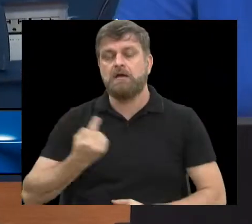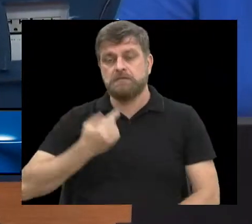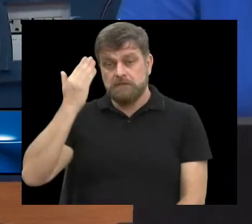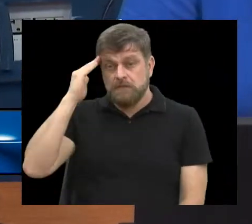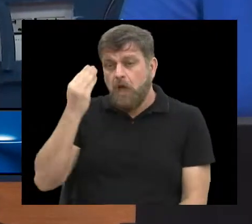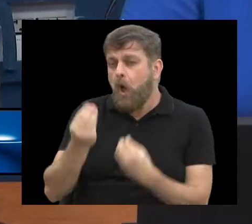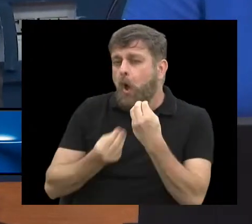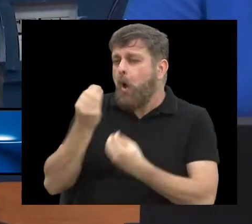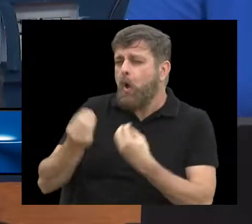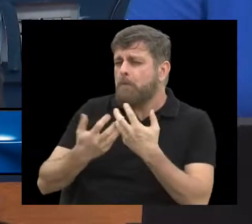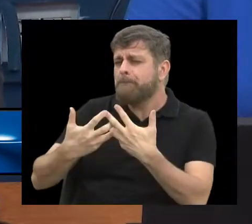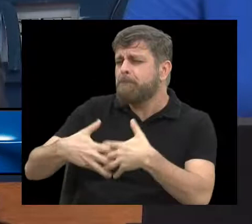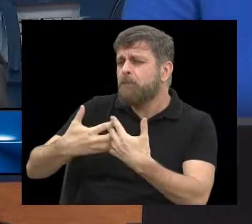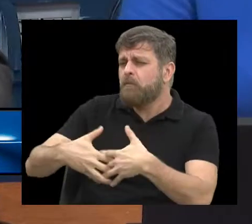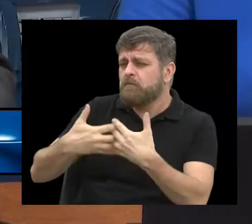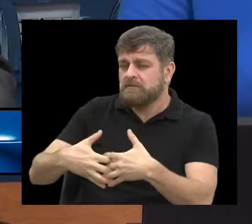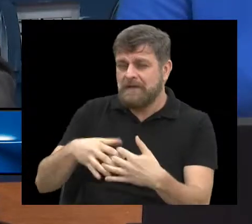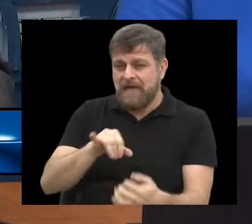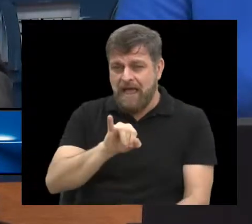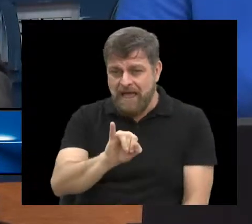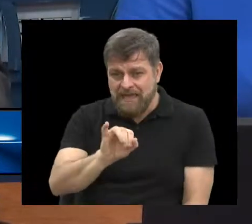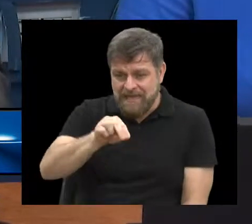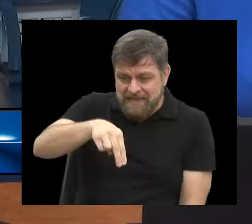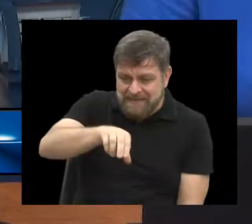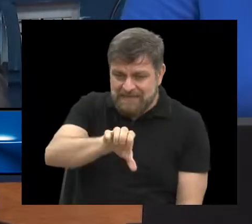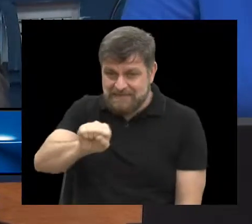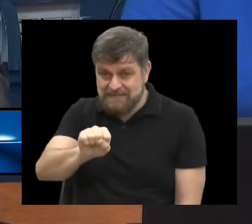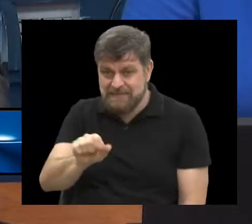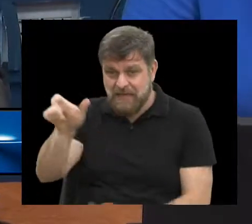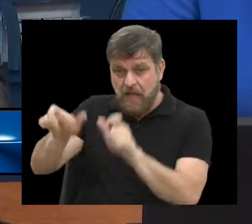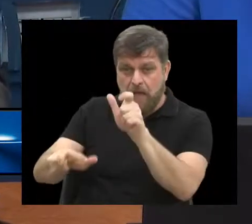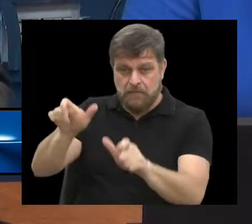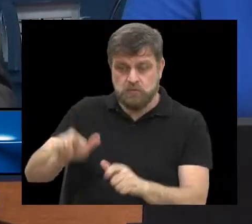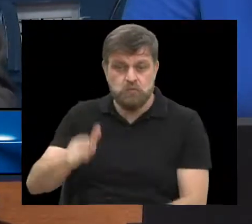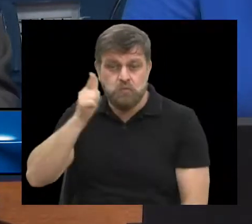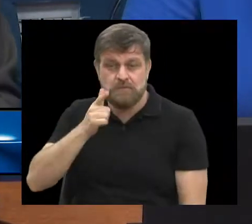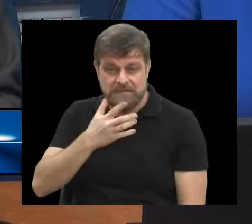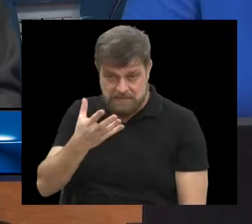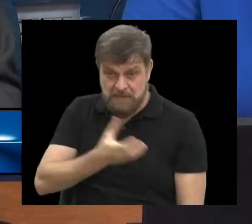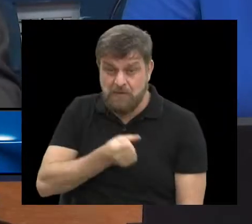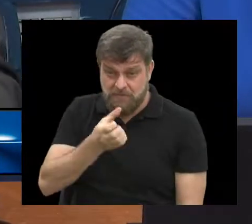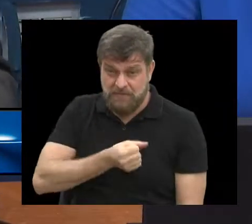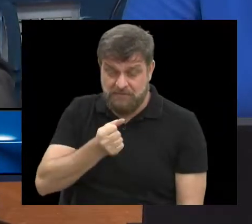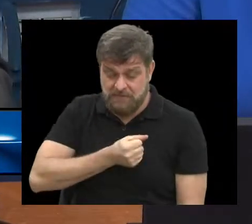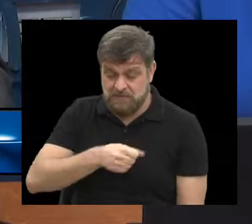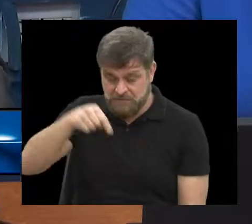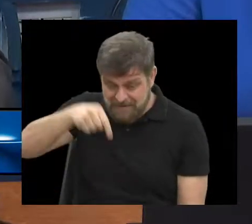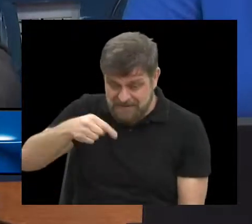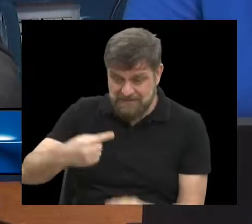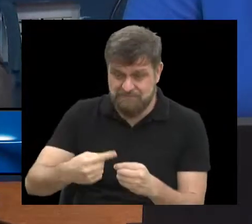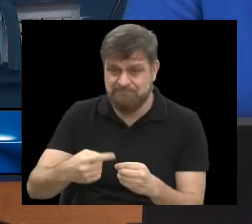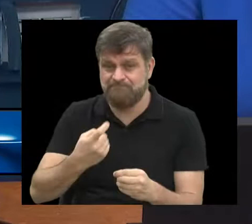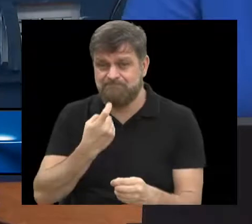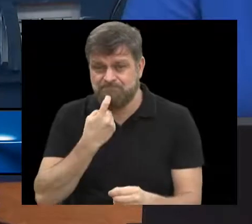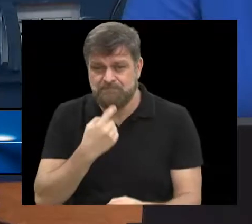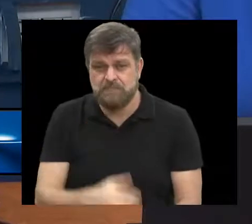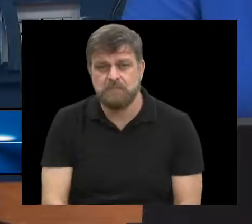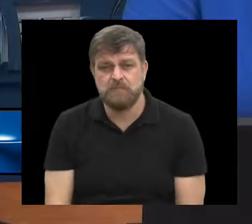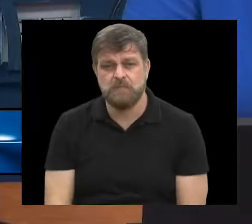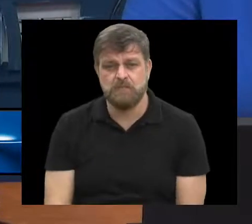que funciona, como que as pessoas possam ter os seus benefícios aqui na nossa cidade de Campinas.